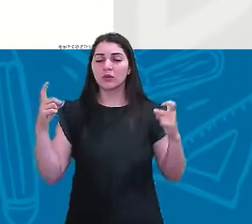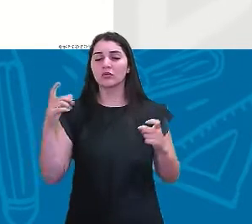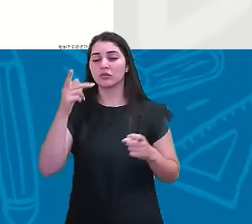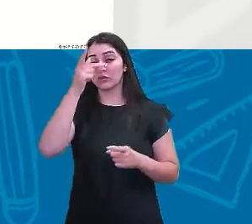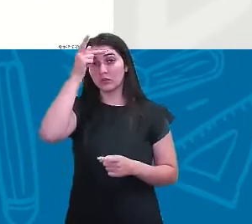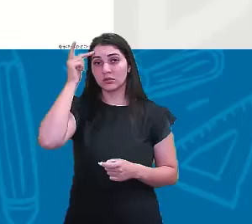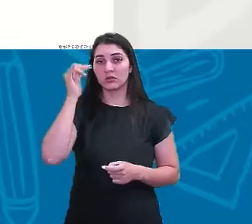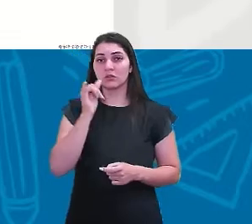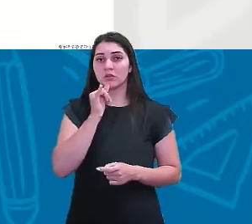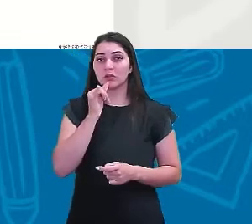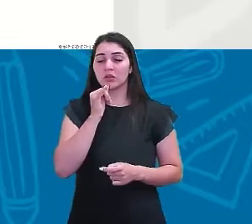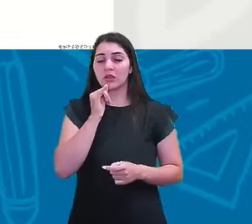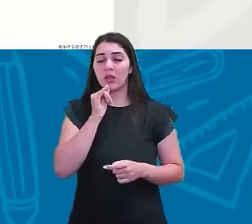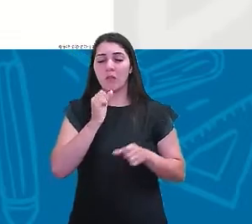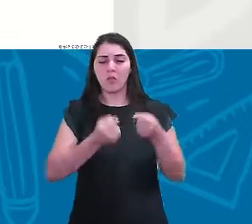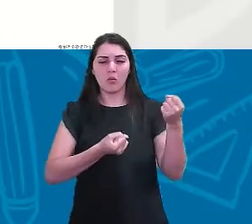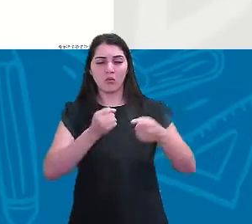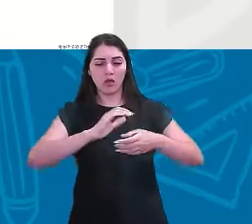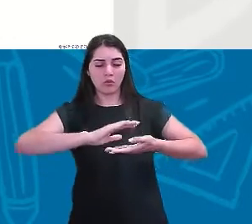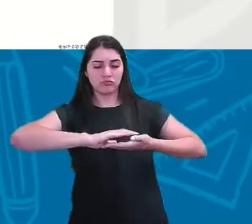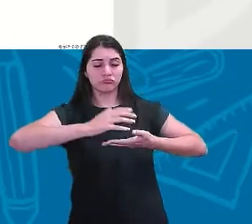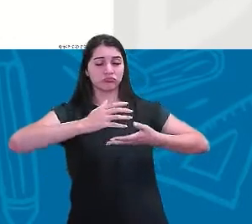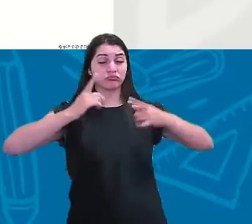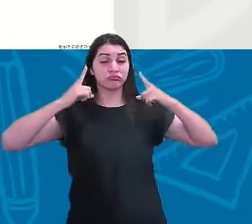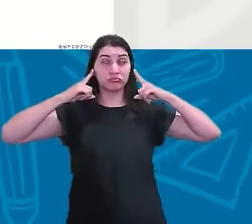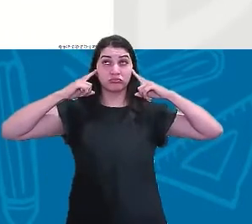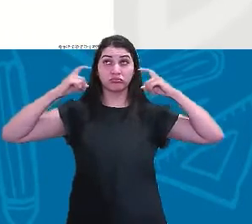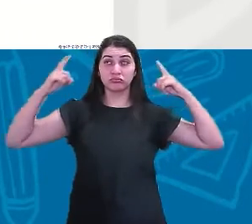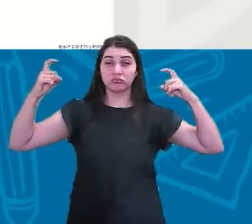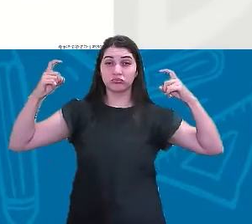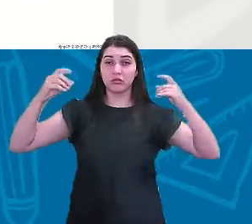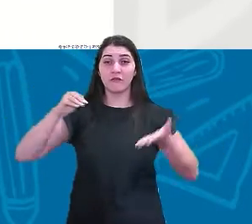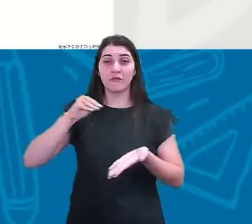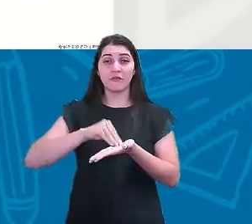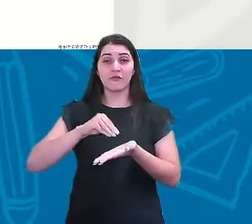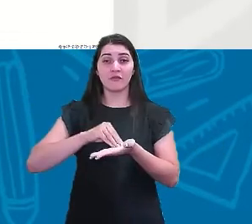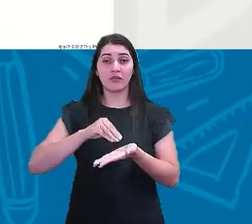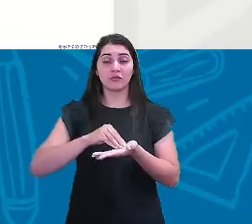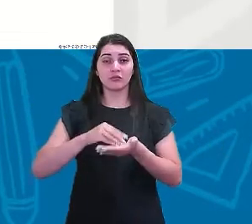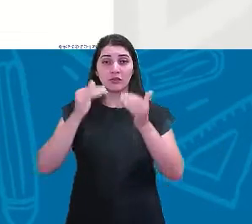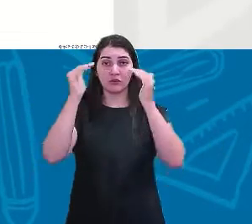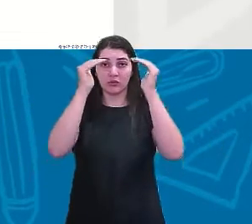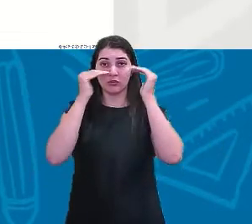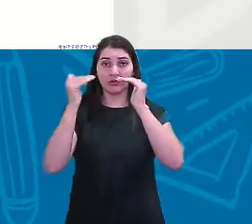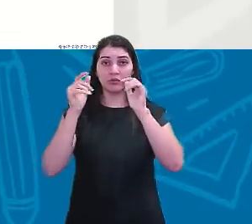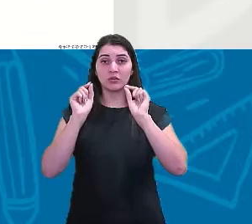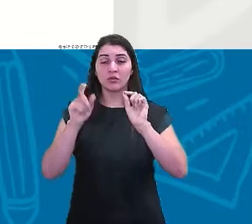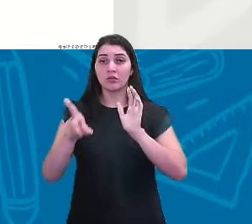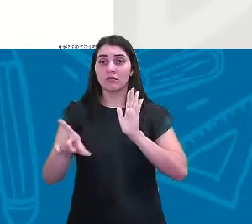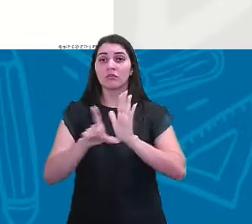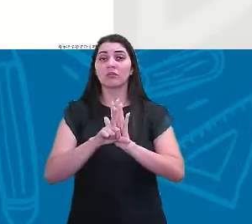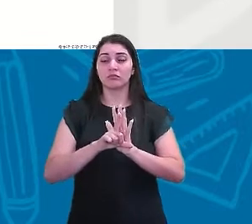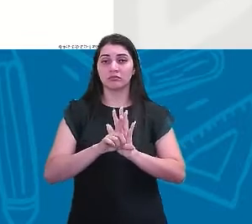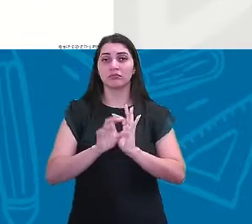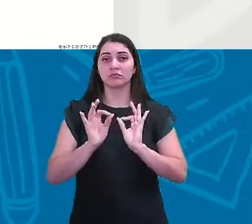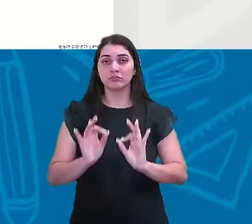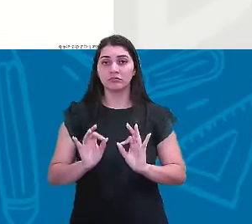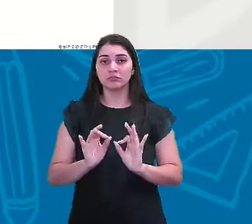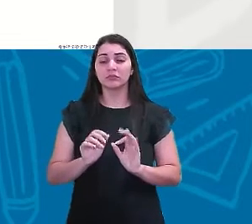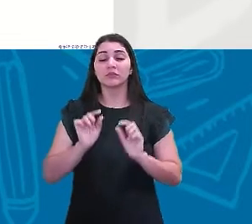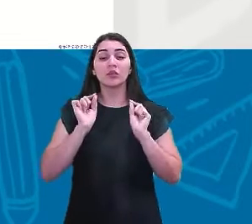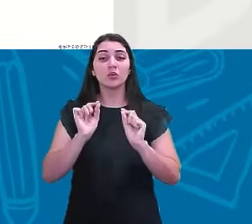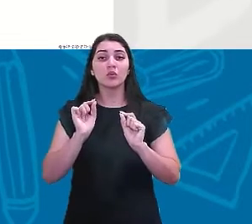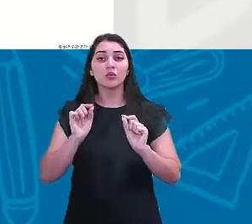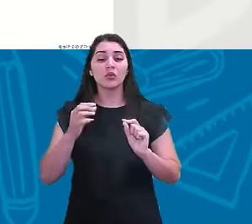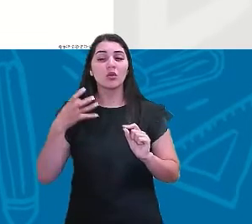que pega na mala do carro, bota aquela altura, desrespeitando até, né, uma lei, né, que é a do